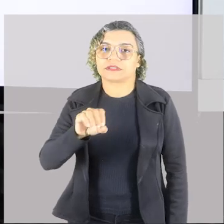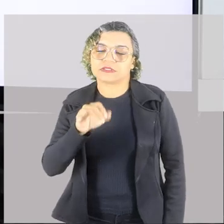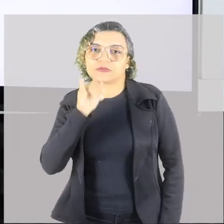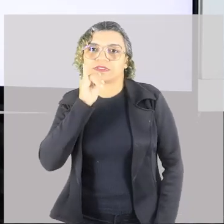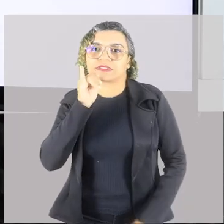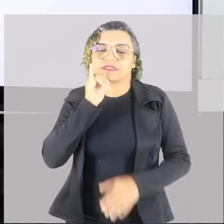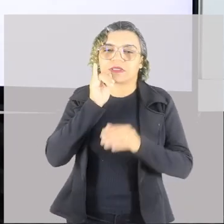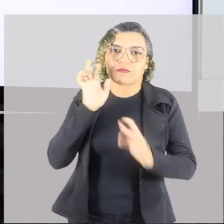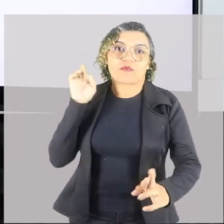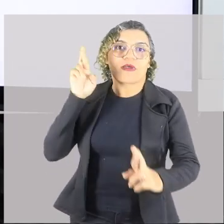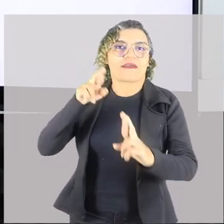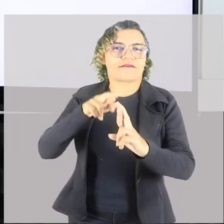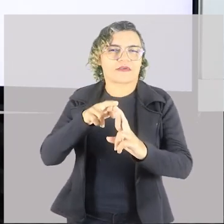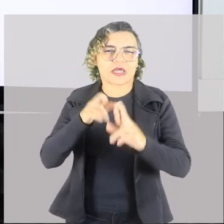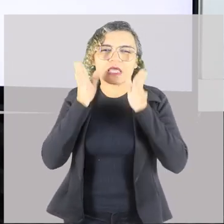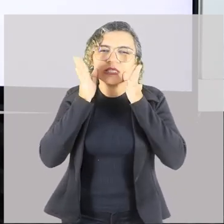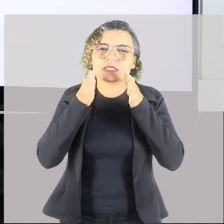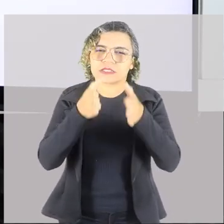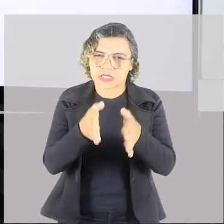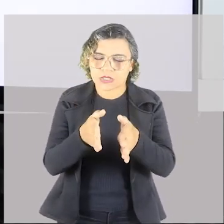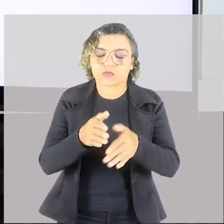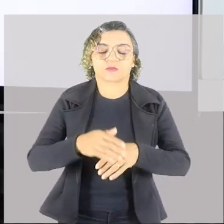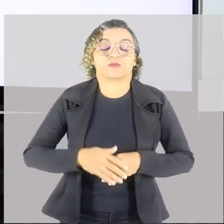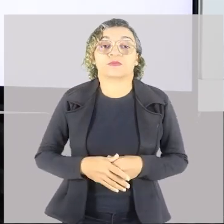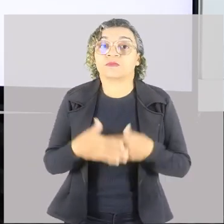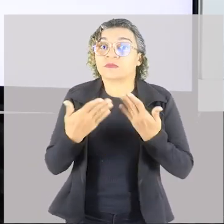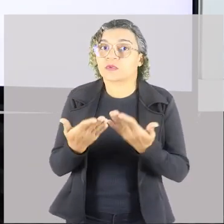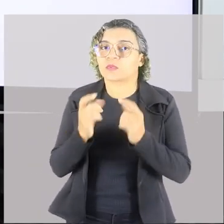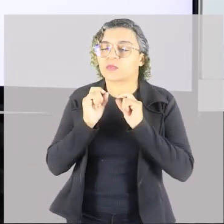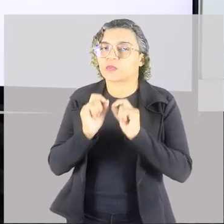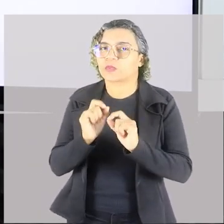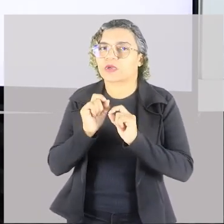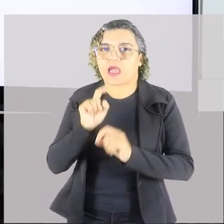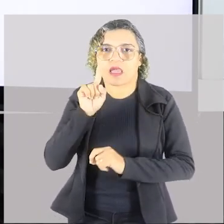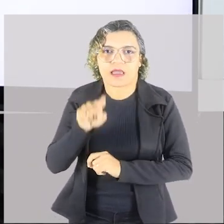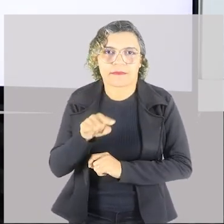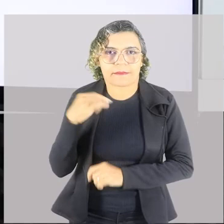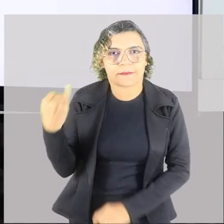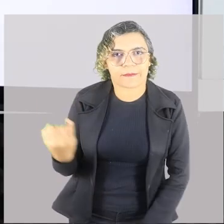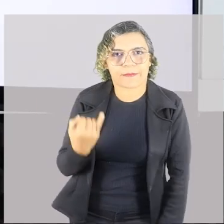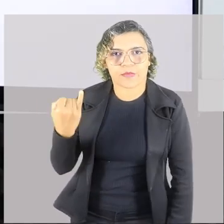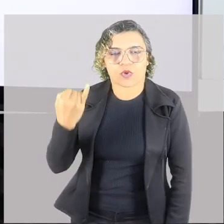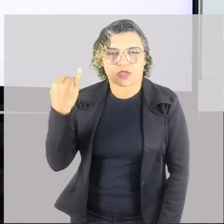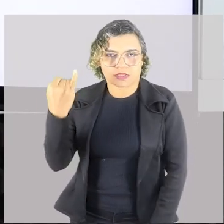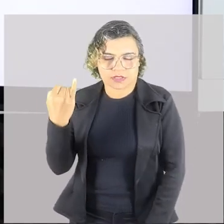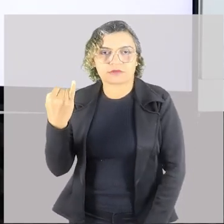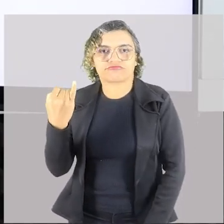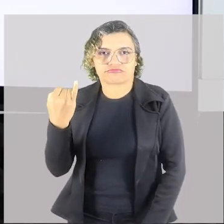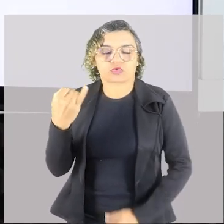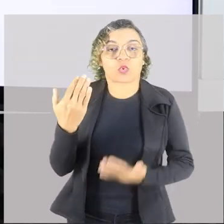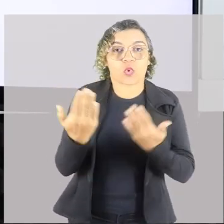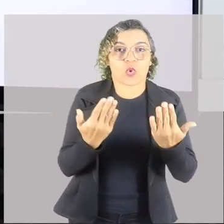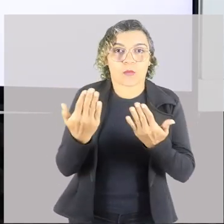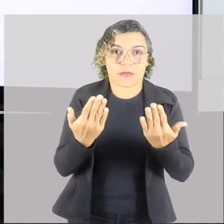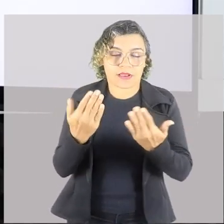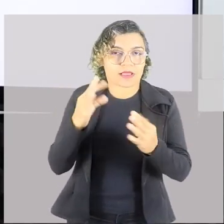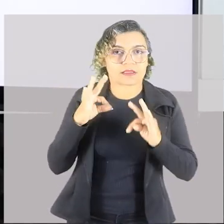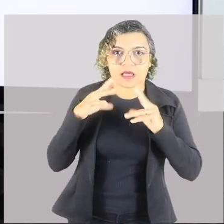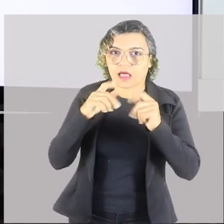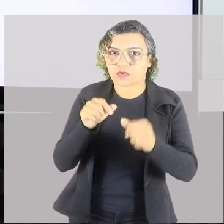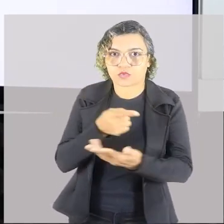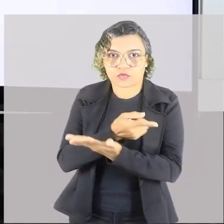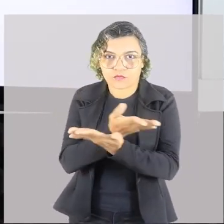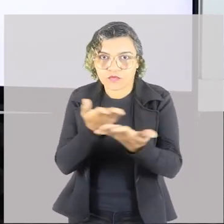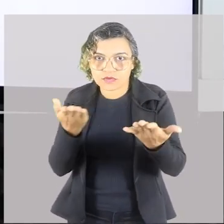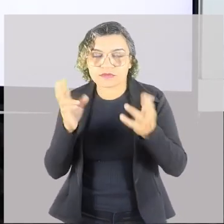como referência, como algo que é o mais importante em relação a tudo que está à sua volta.